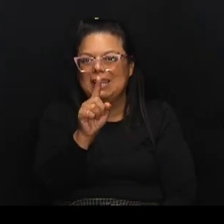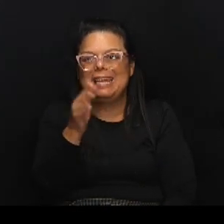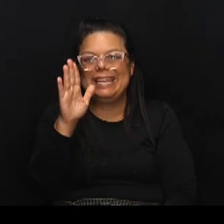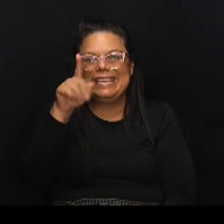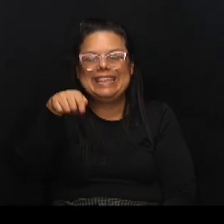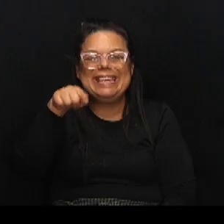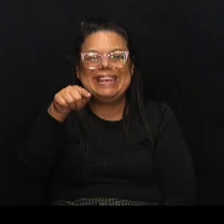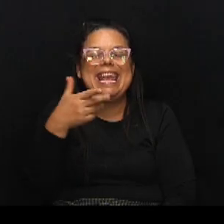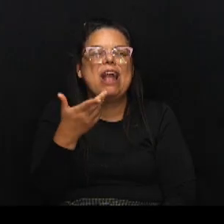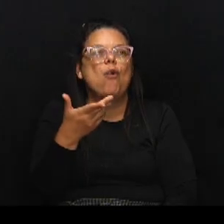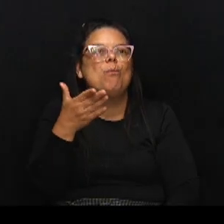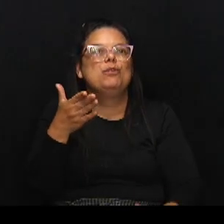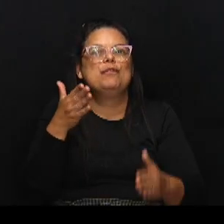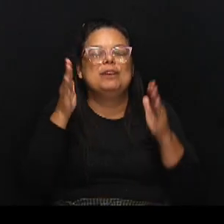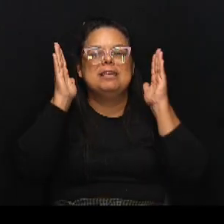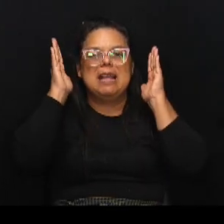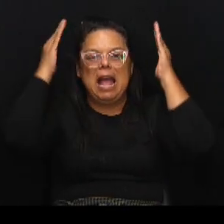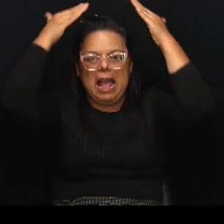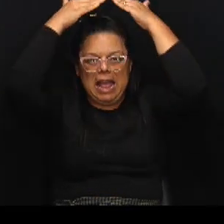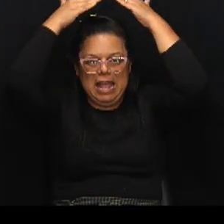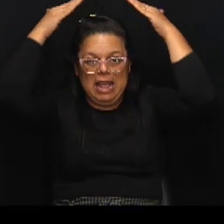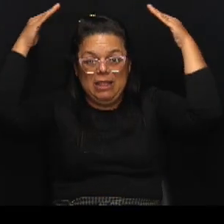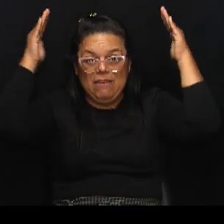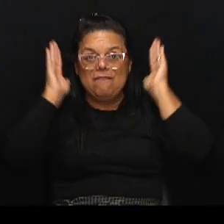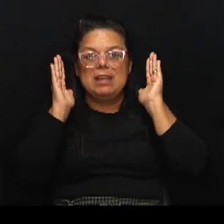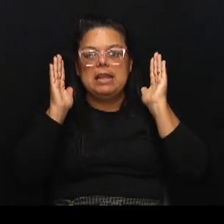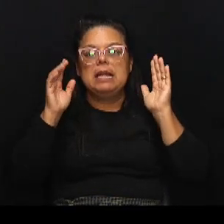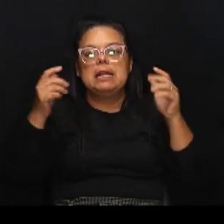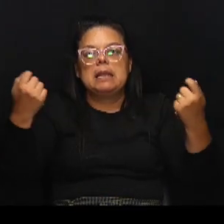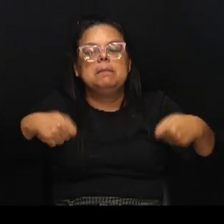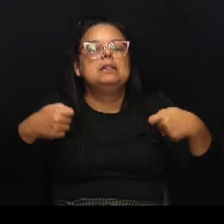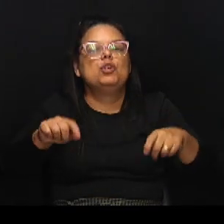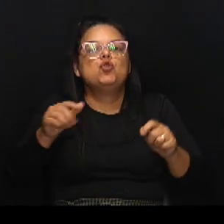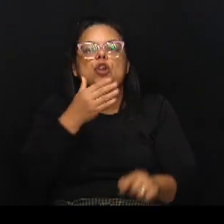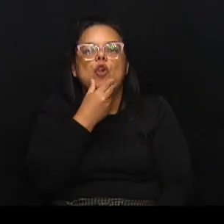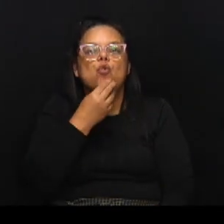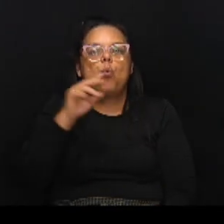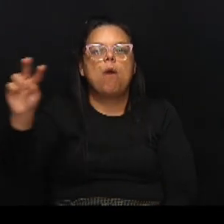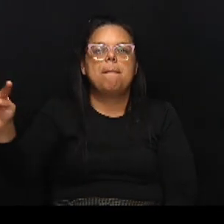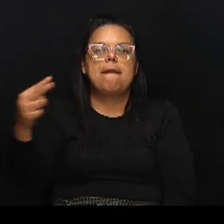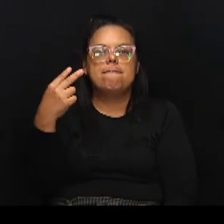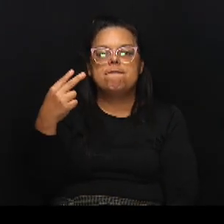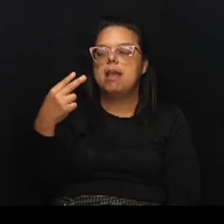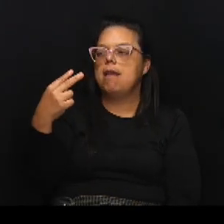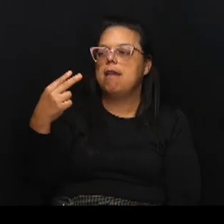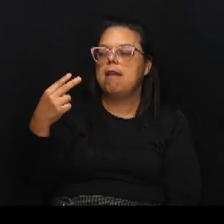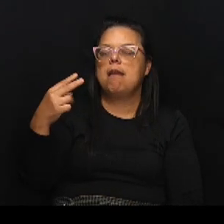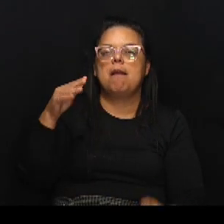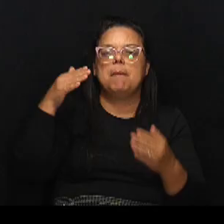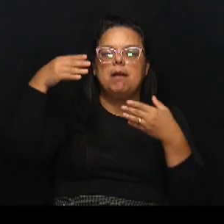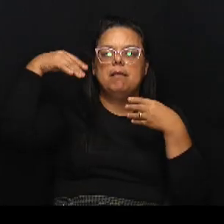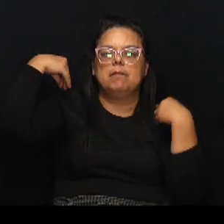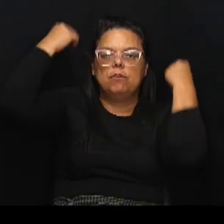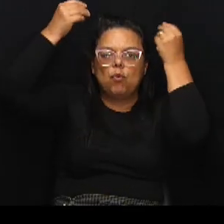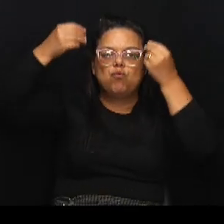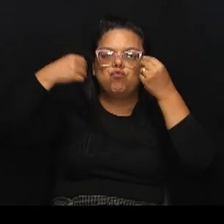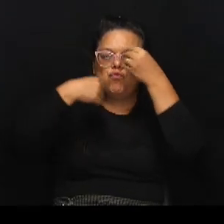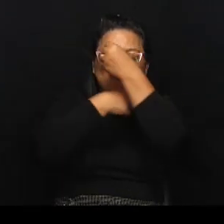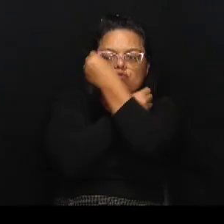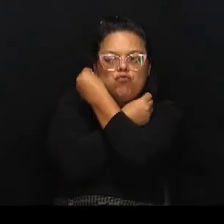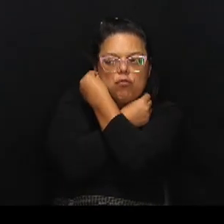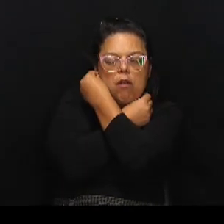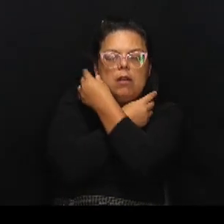freiras, né? Então, tapar o rosto para que os homens não a vissem e elas fossem cortejadas ou lançar um